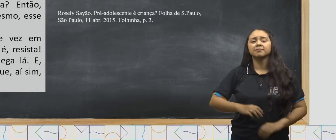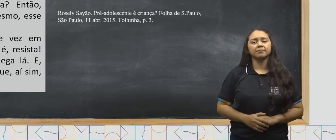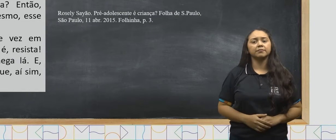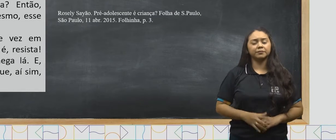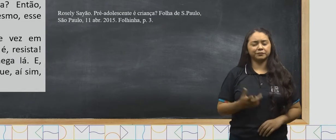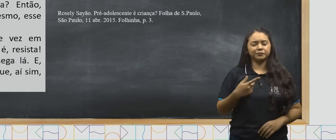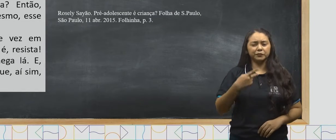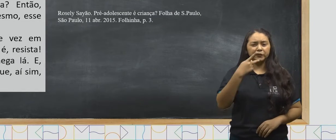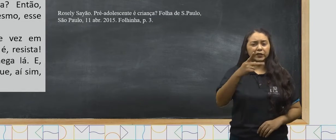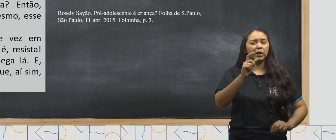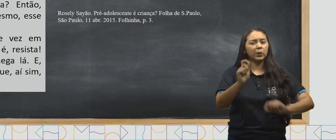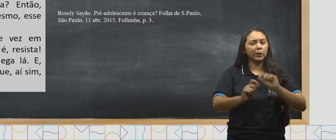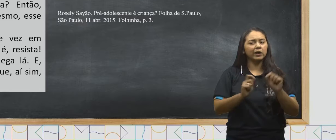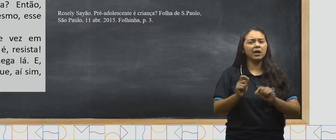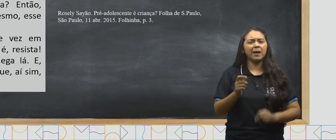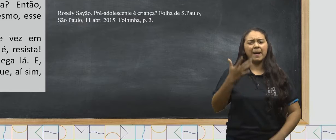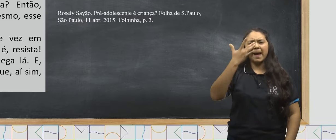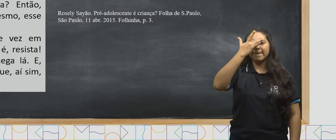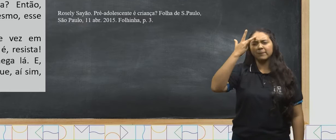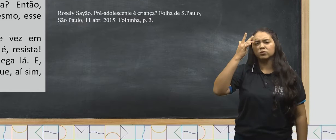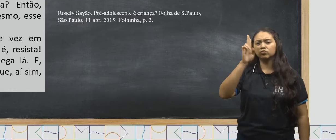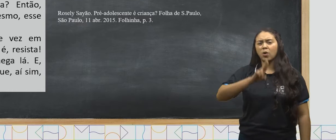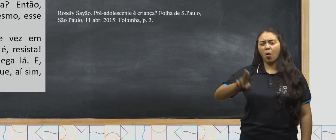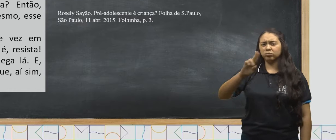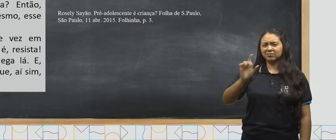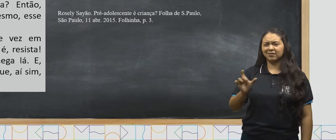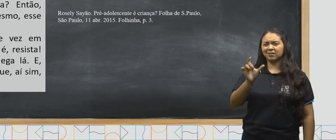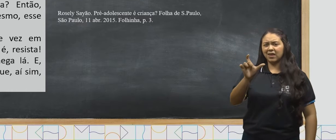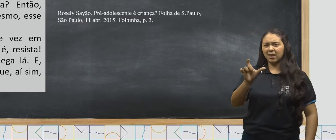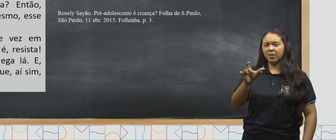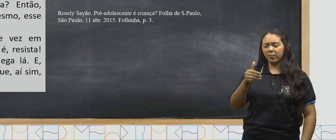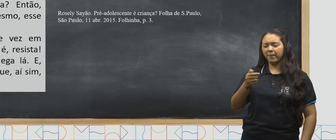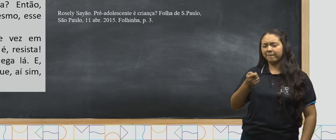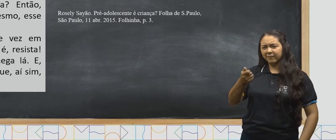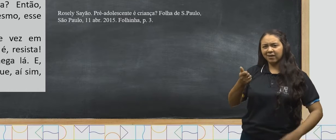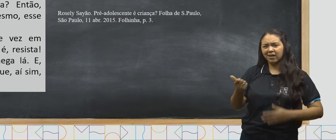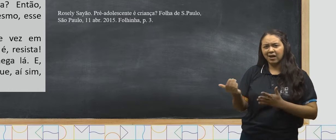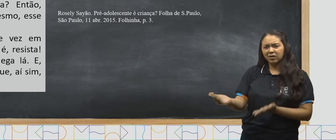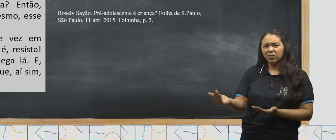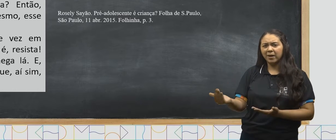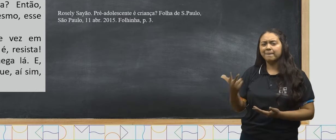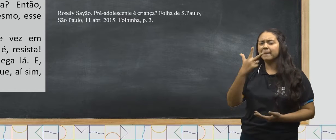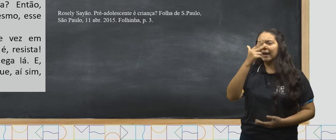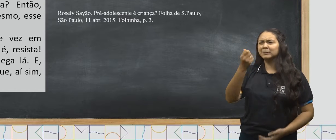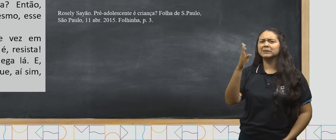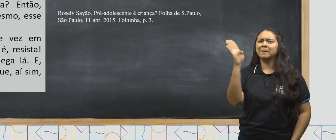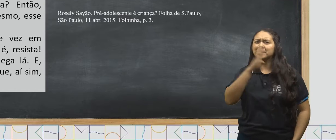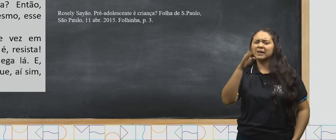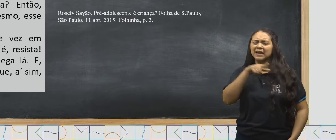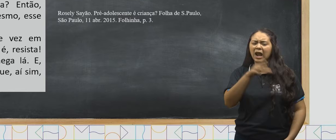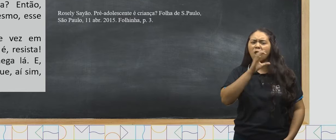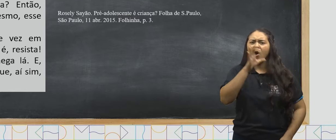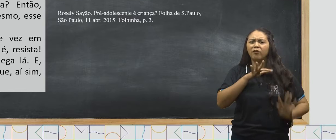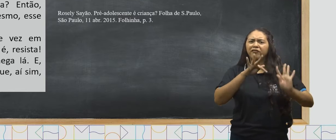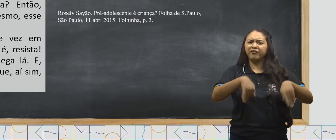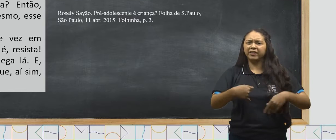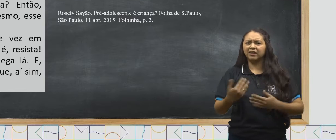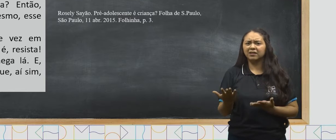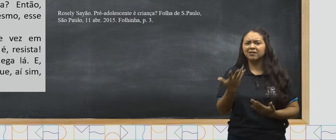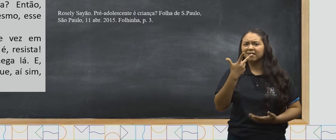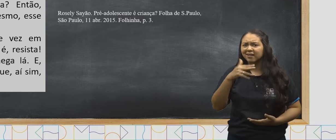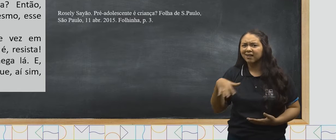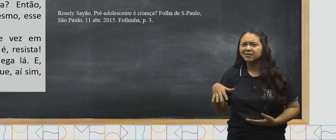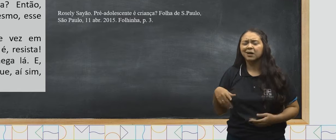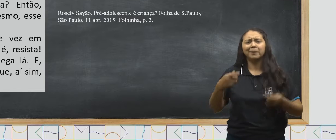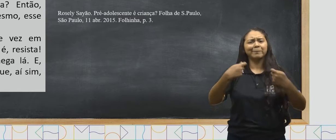uma coisa. Quem usa essa expressão tem pressa de que a infância acabe logo. Não precisa